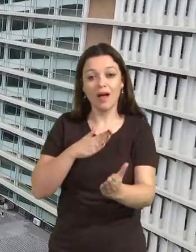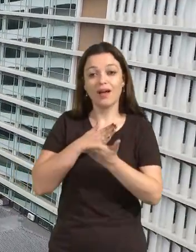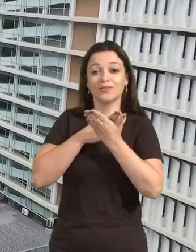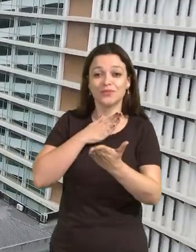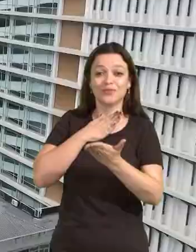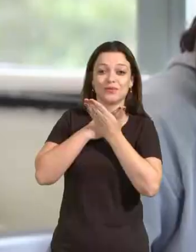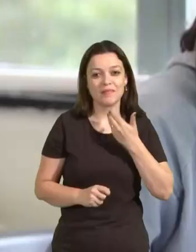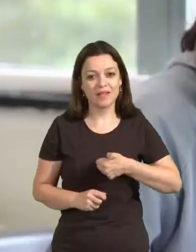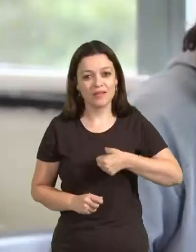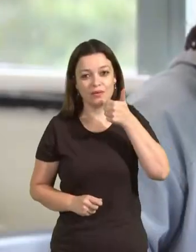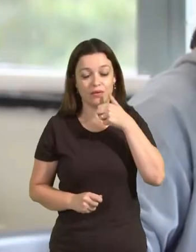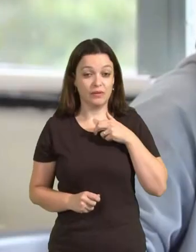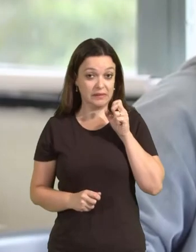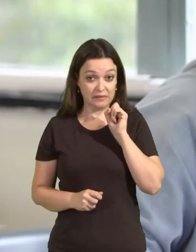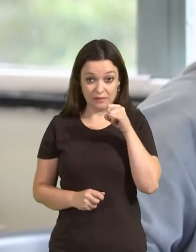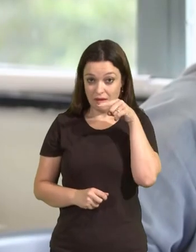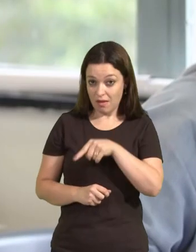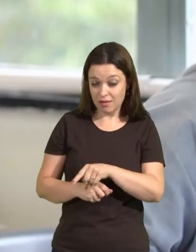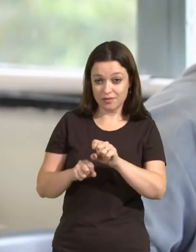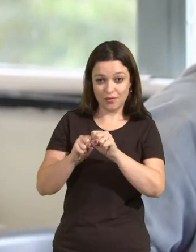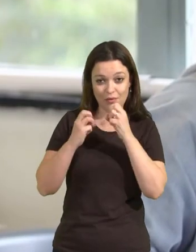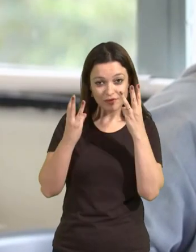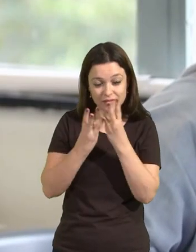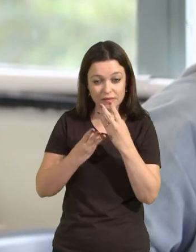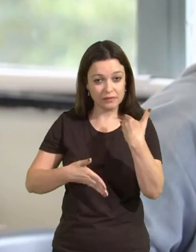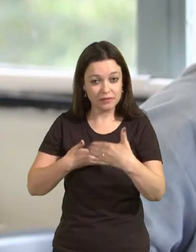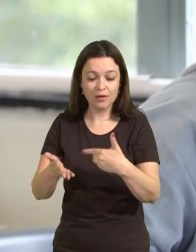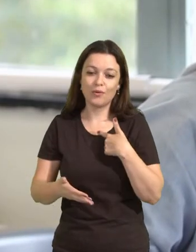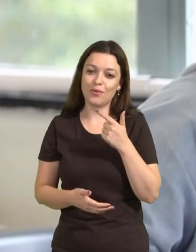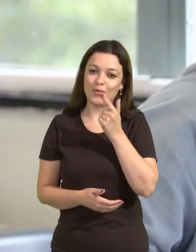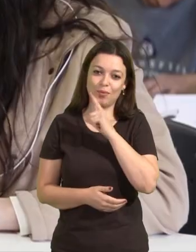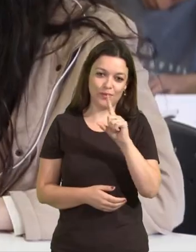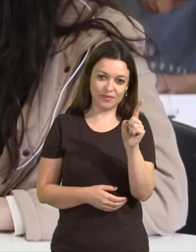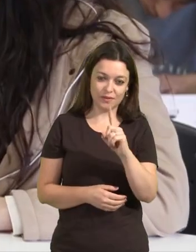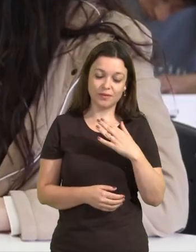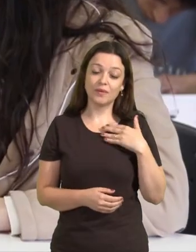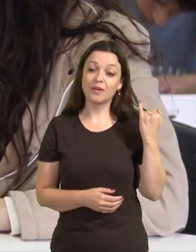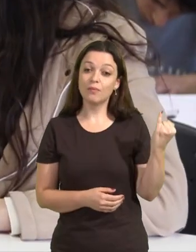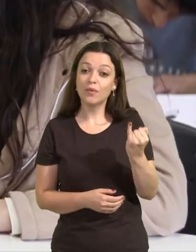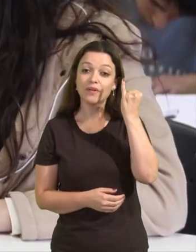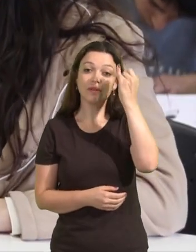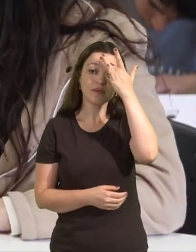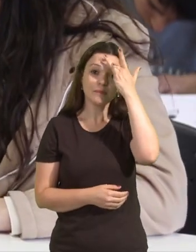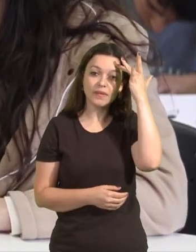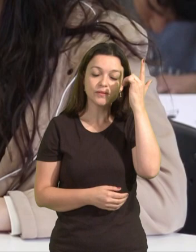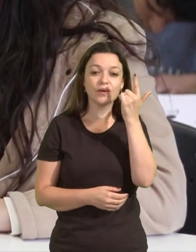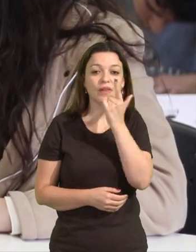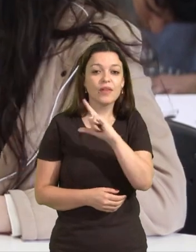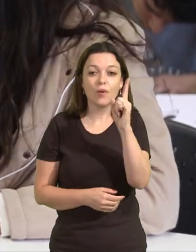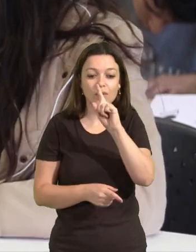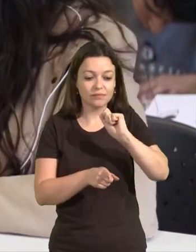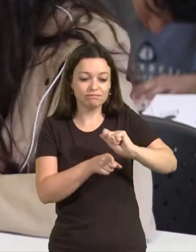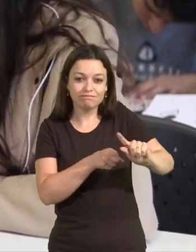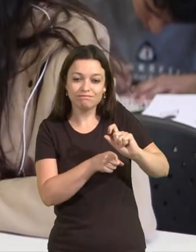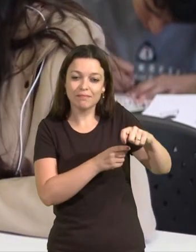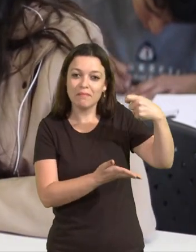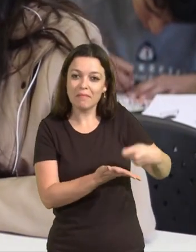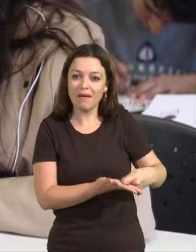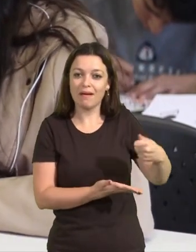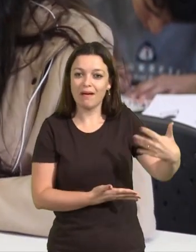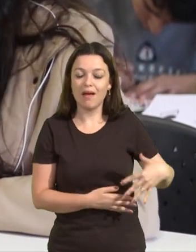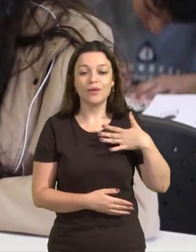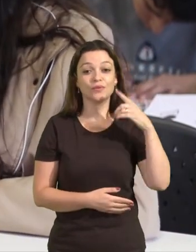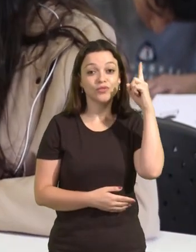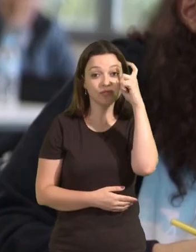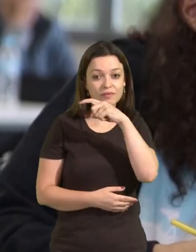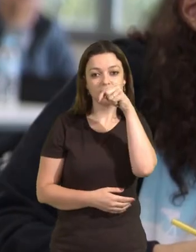seria complicado. É, sem o ateliê eu não conseguiria fazer outro cursinho. É muito importante para as pessoas que tipo, não conseguem financiar um curso